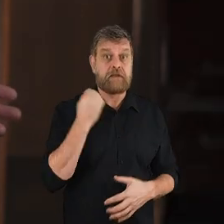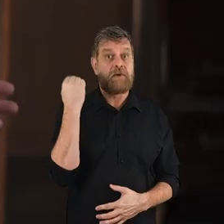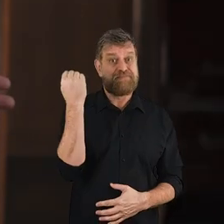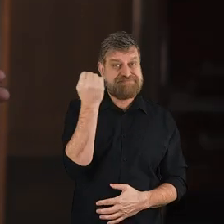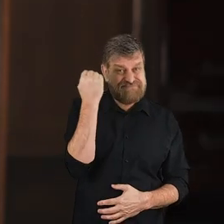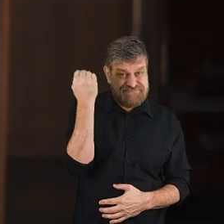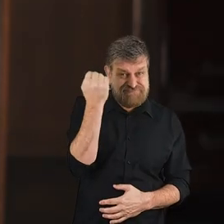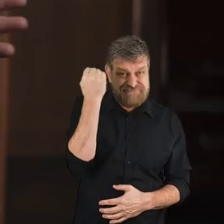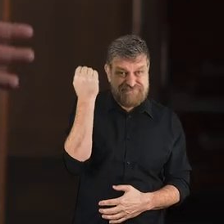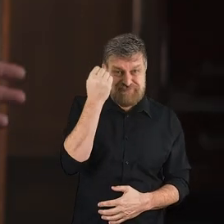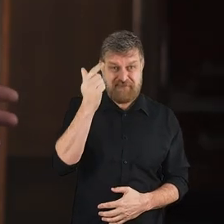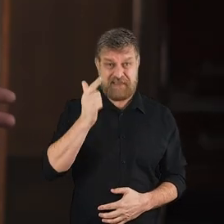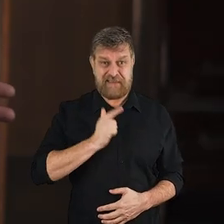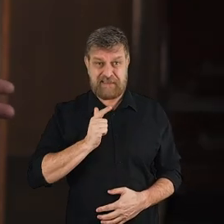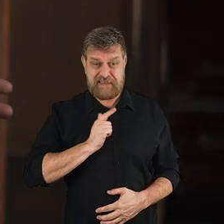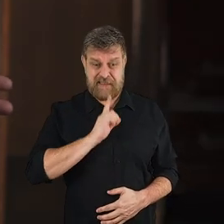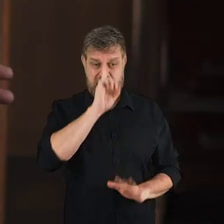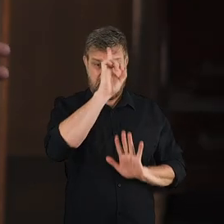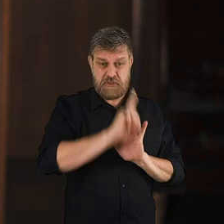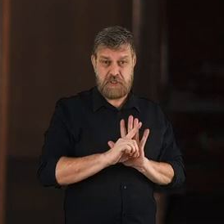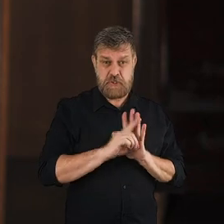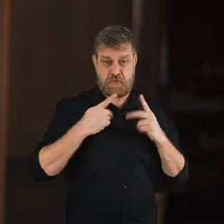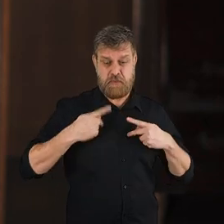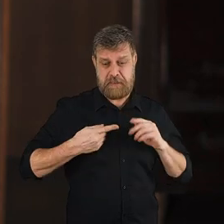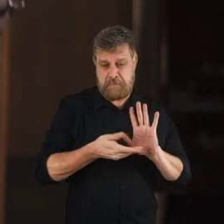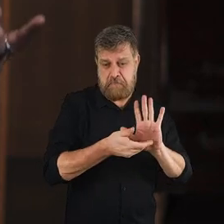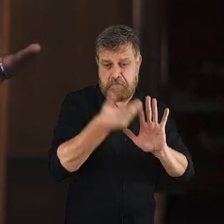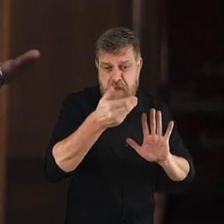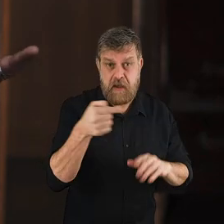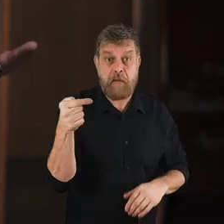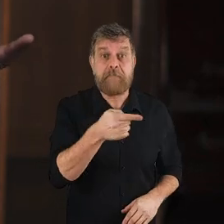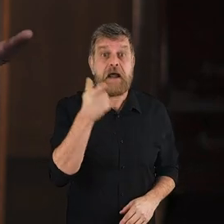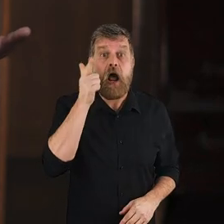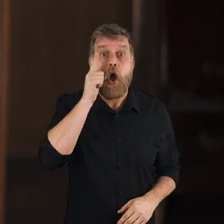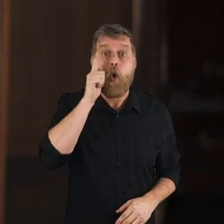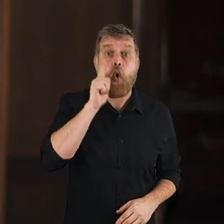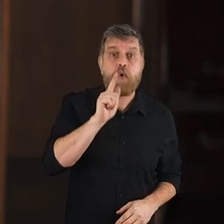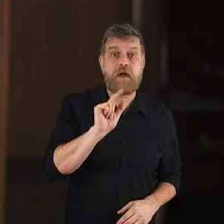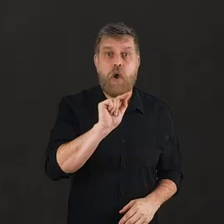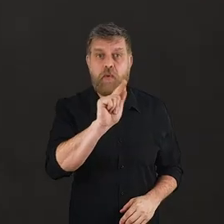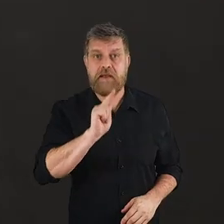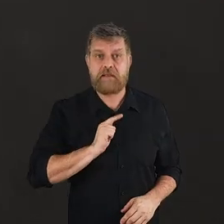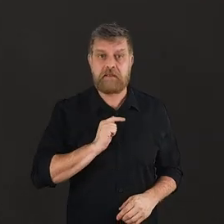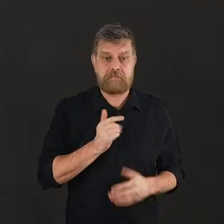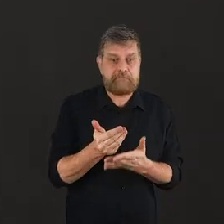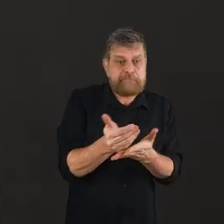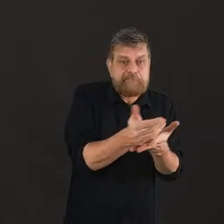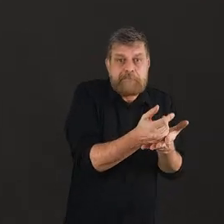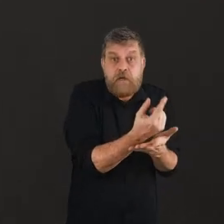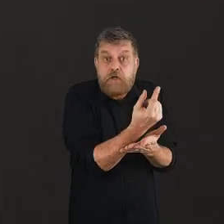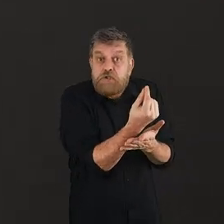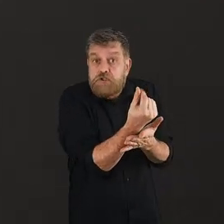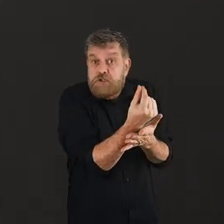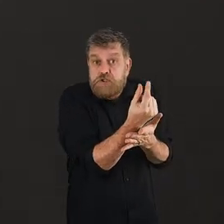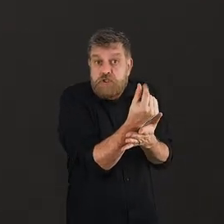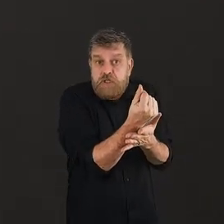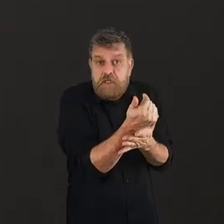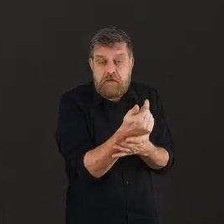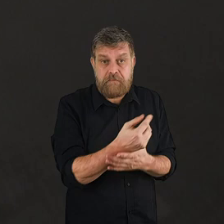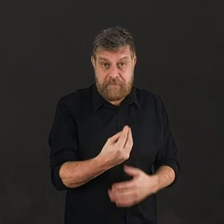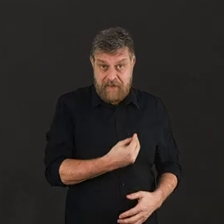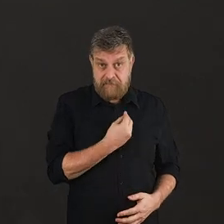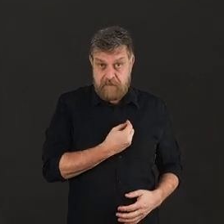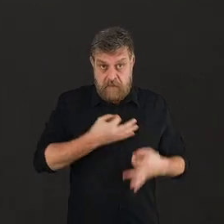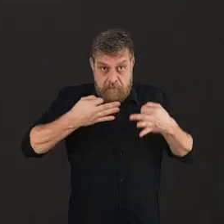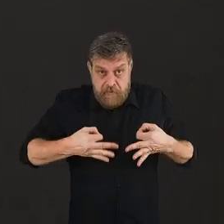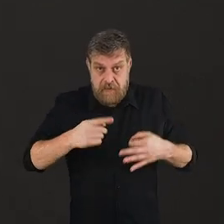graves, né, ou sejam desumanas, para conseguir recursos escassos, não para viver,